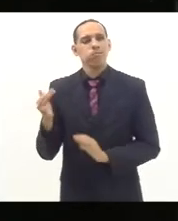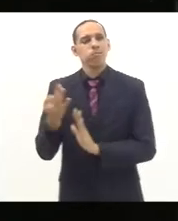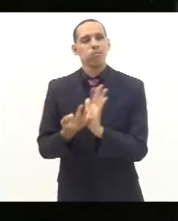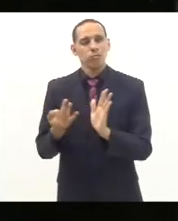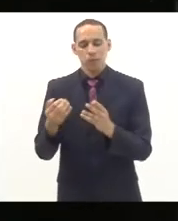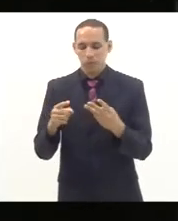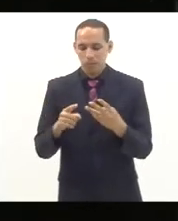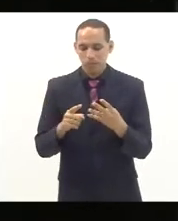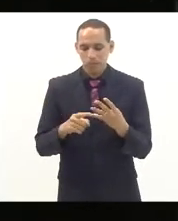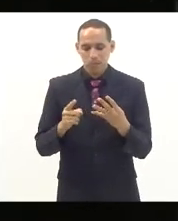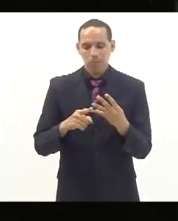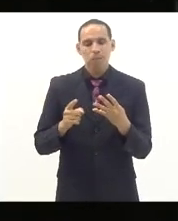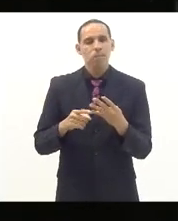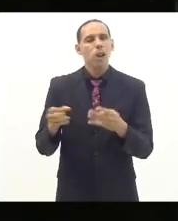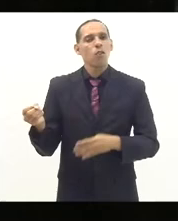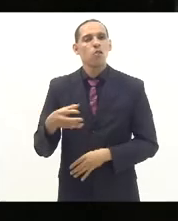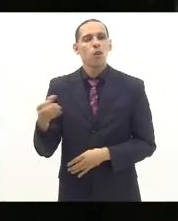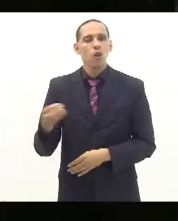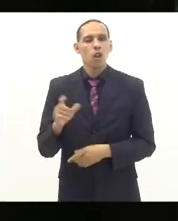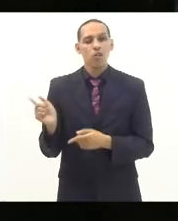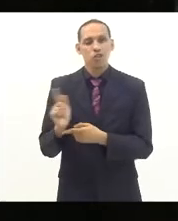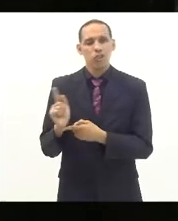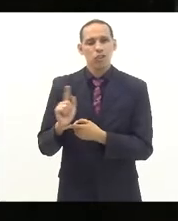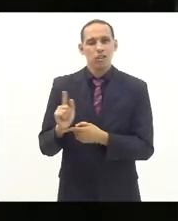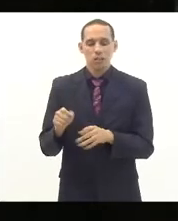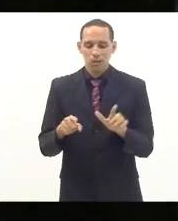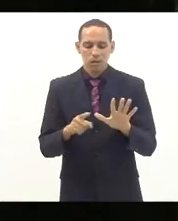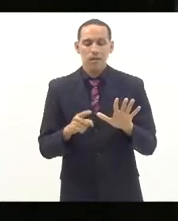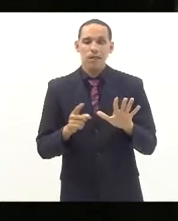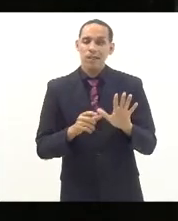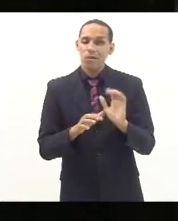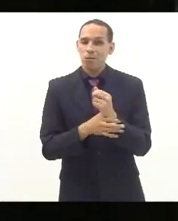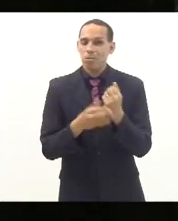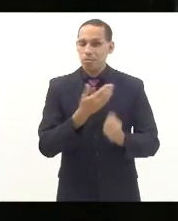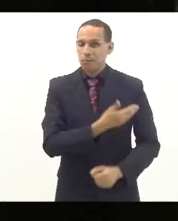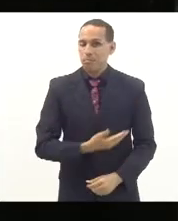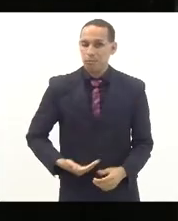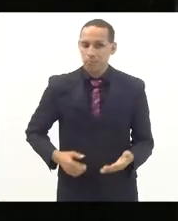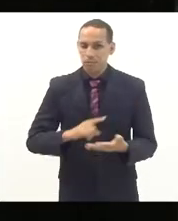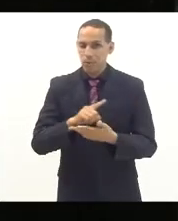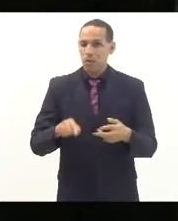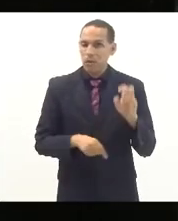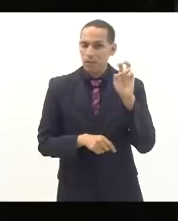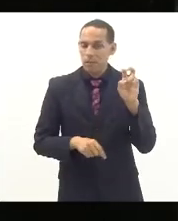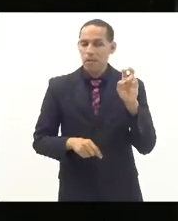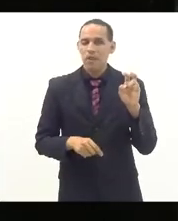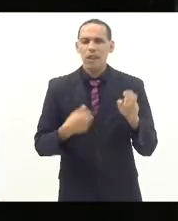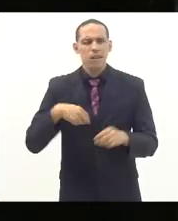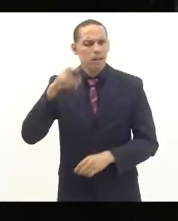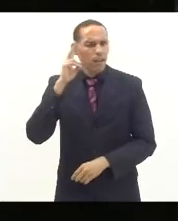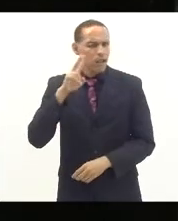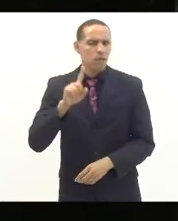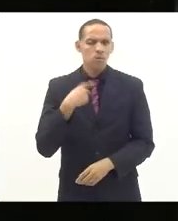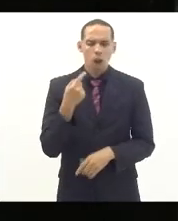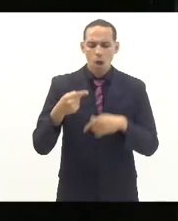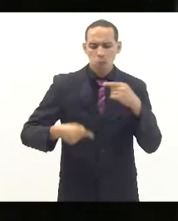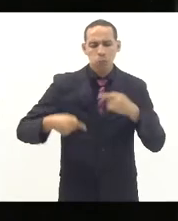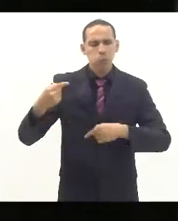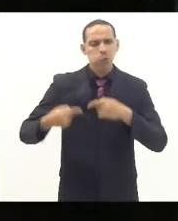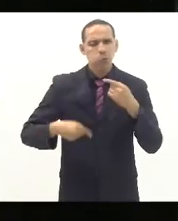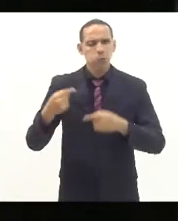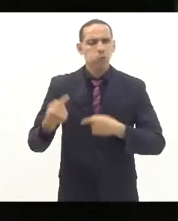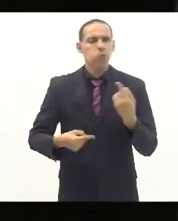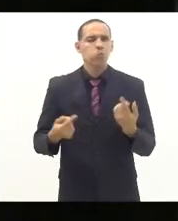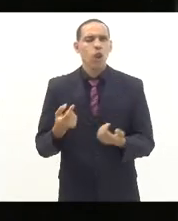fiscal modernização da gestão e Segurança Pública quero lembrar que quando discutimos o